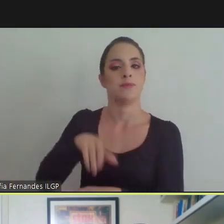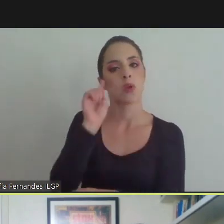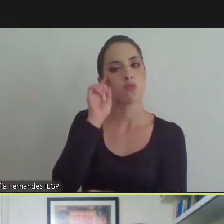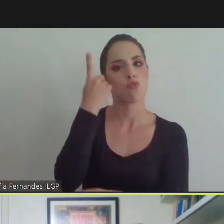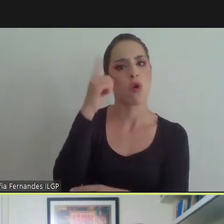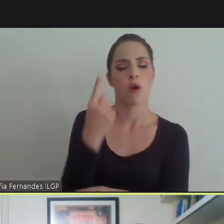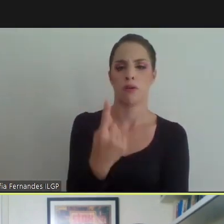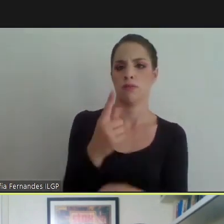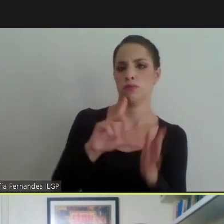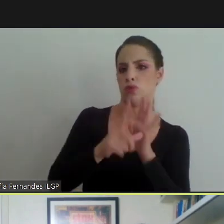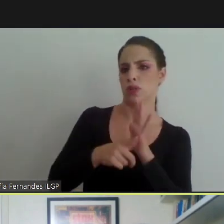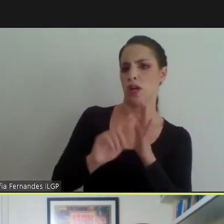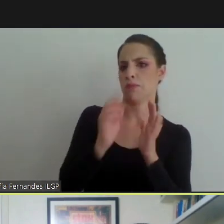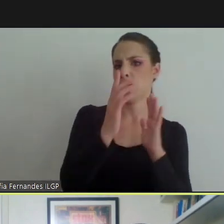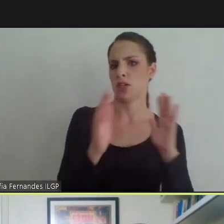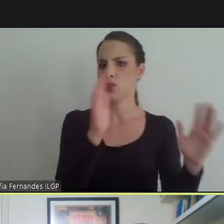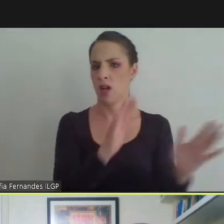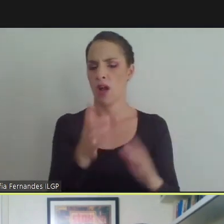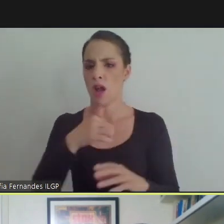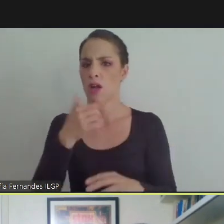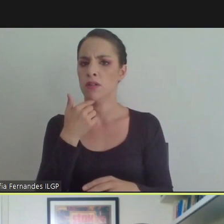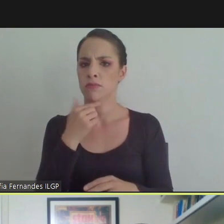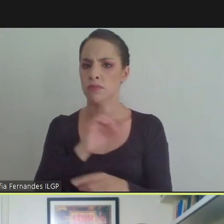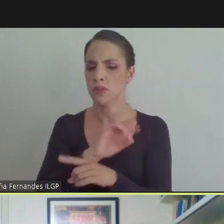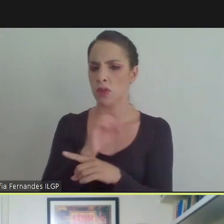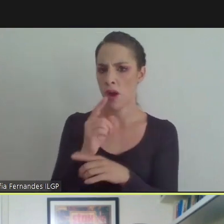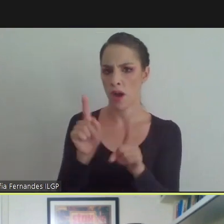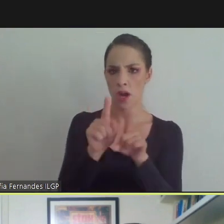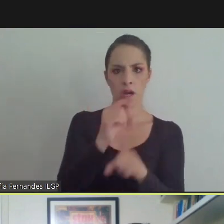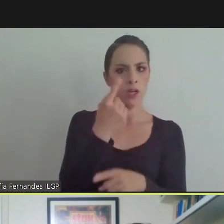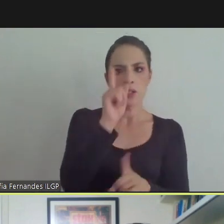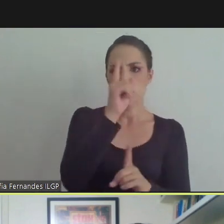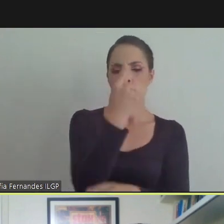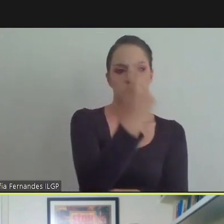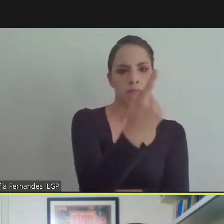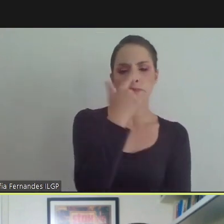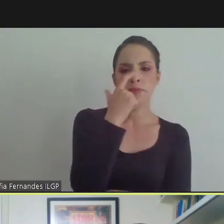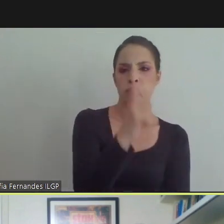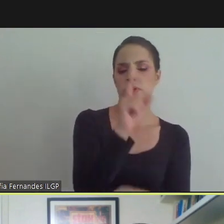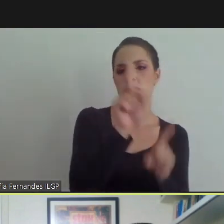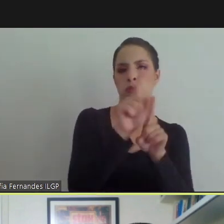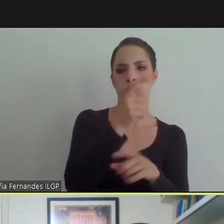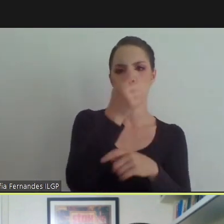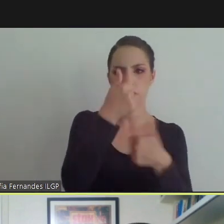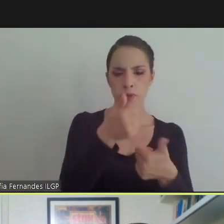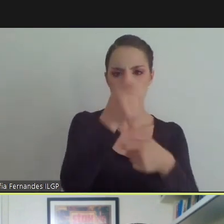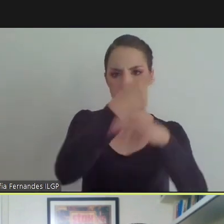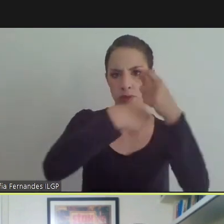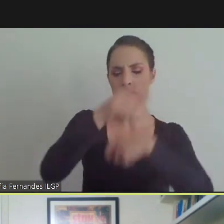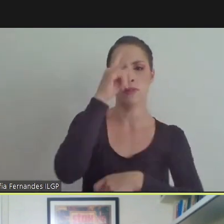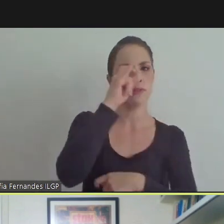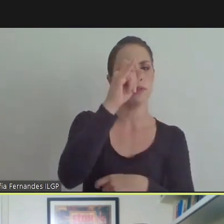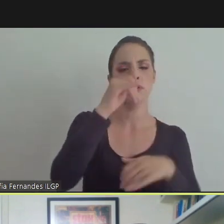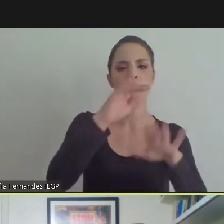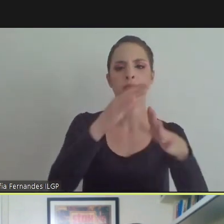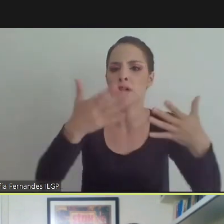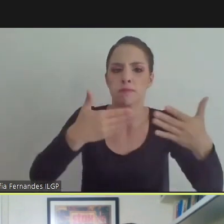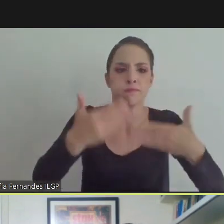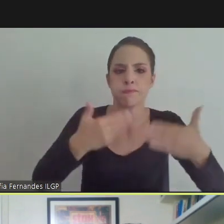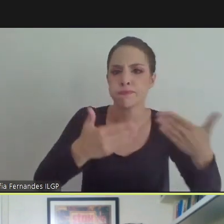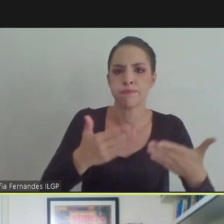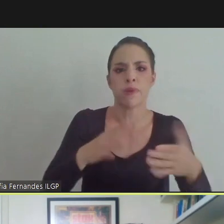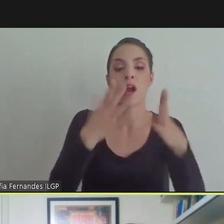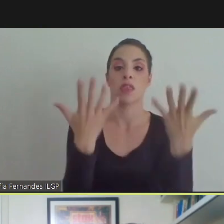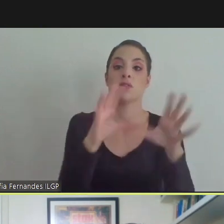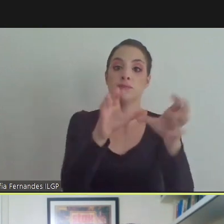projetos da primeira jornada, no fundo tinha um lobo solitário, tinha alguém que era bom de vender uma ideia, mas era uma pessoa levando aquela ideia adiante. Então, para